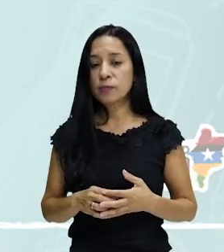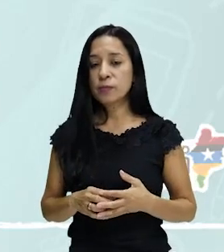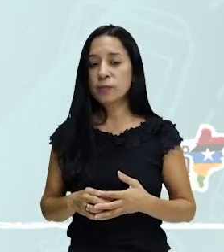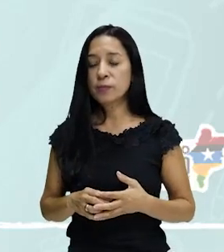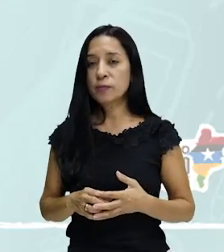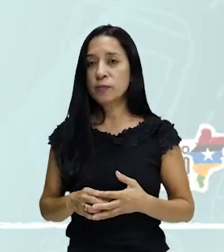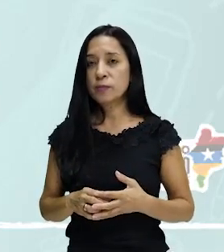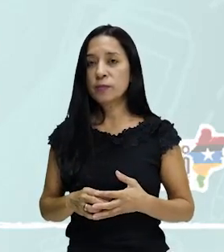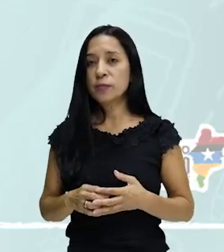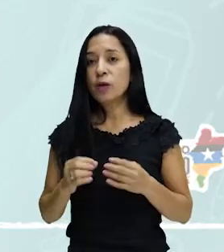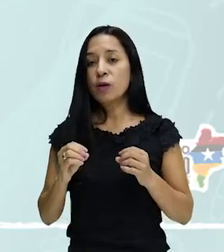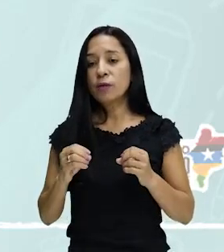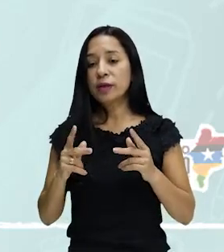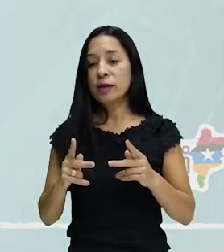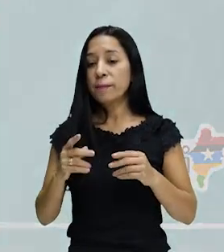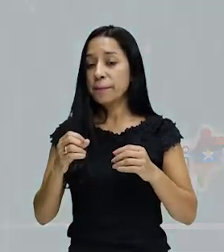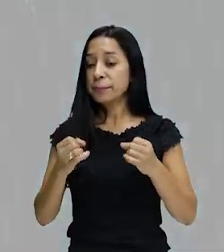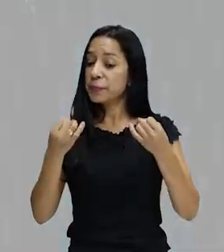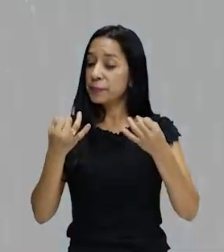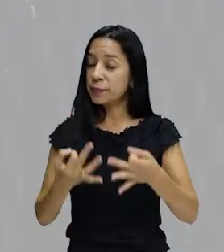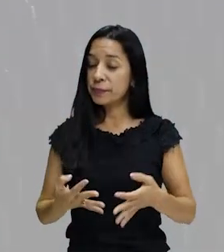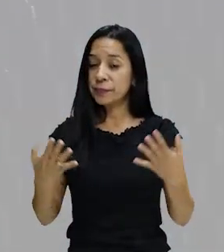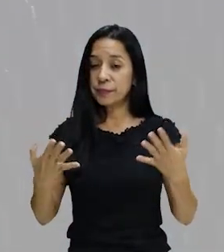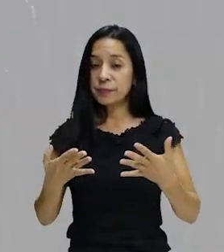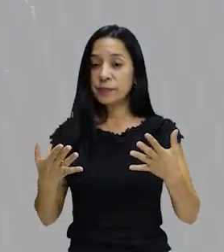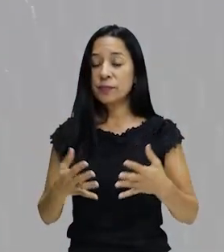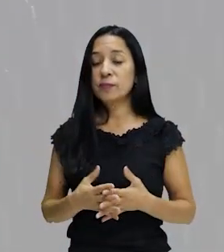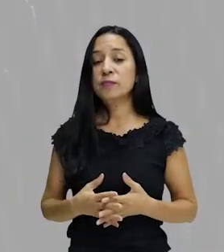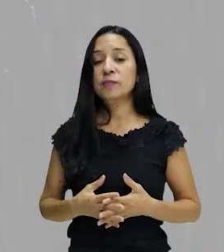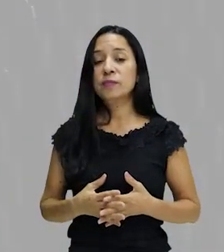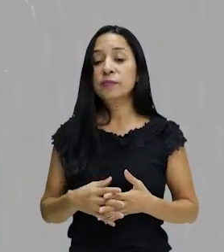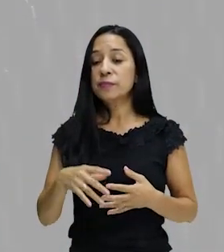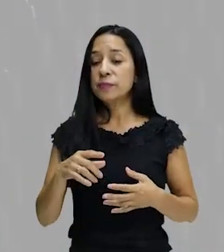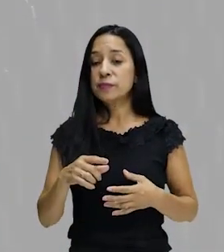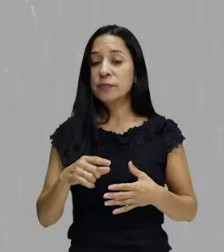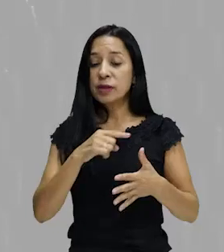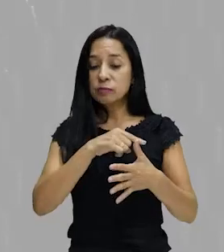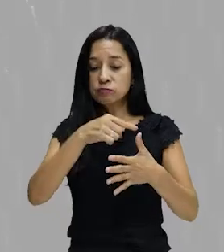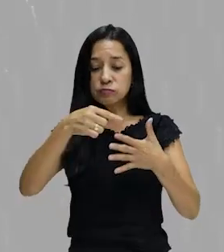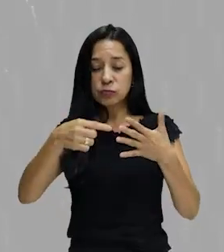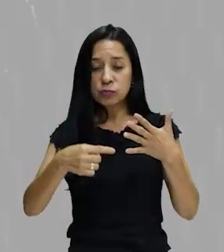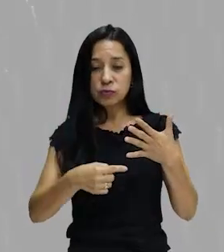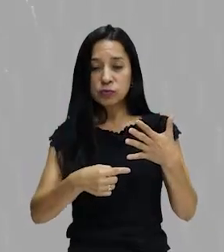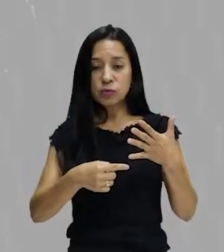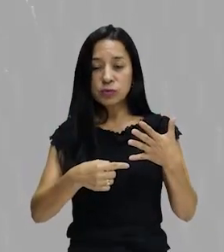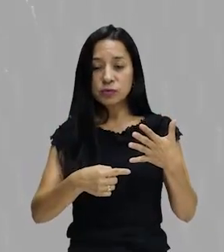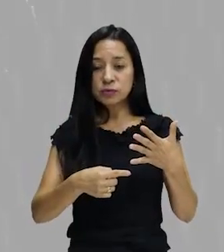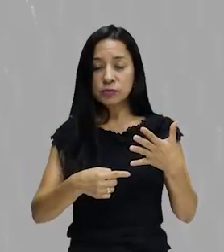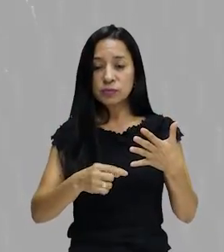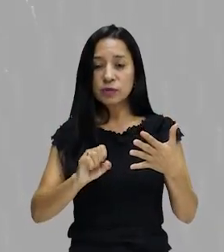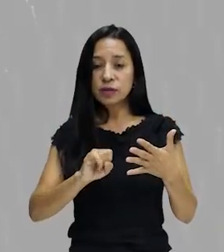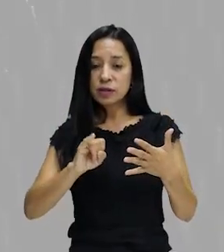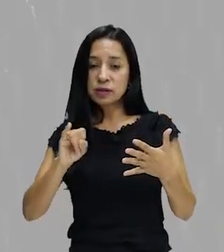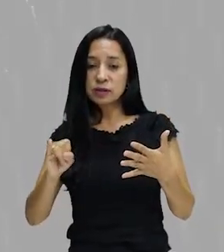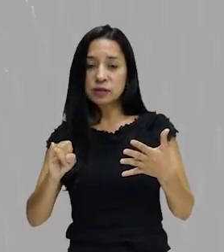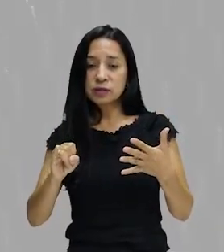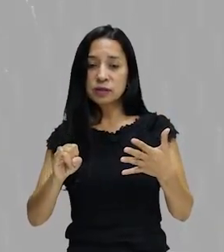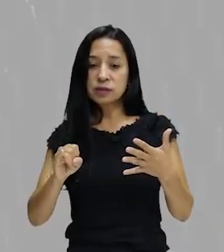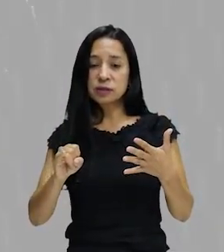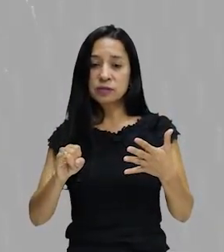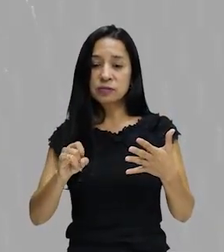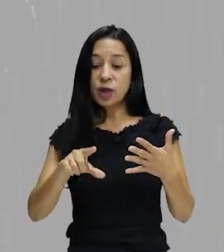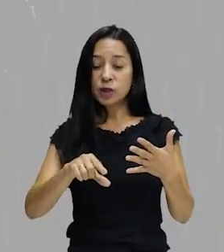martelo. Ok? Bom, então das opções que aqui estão, se você marcou a letra